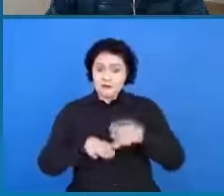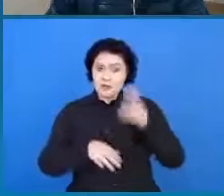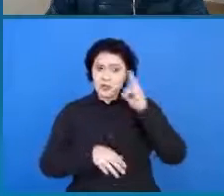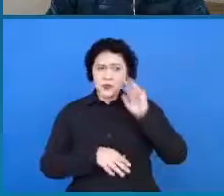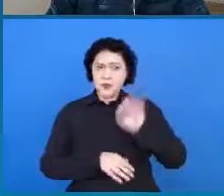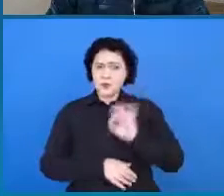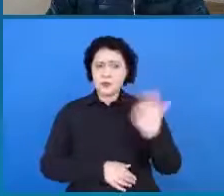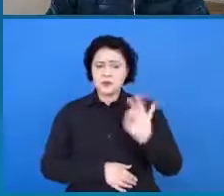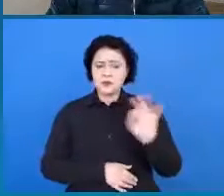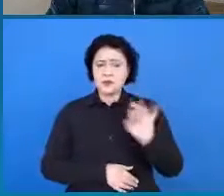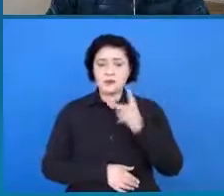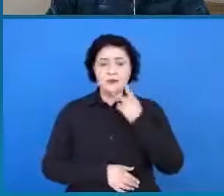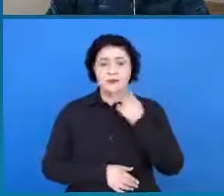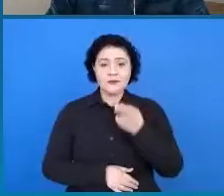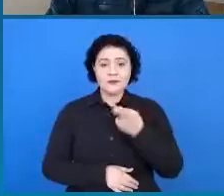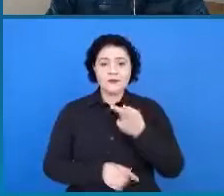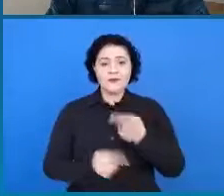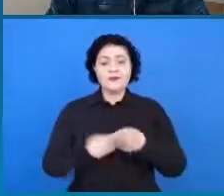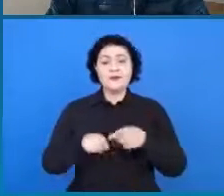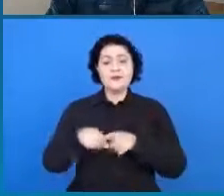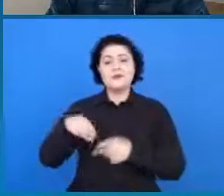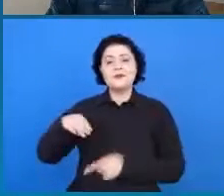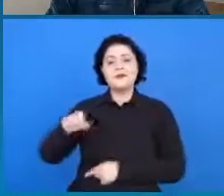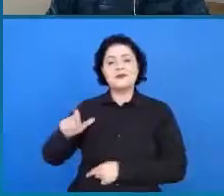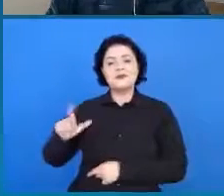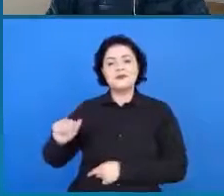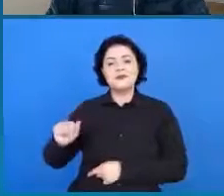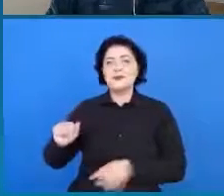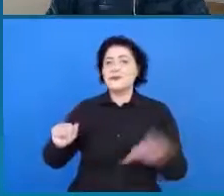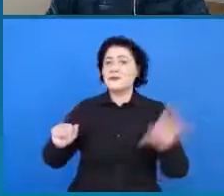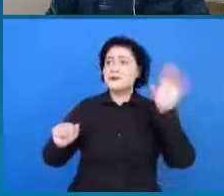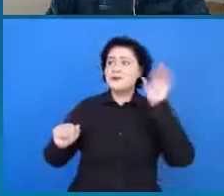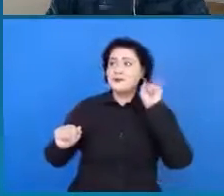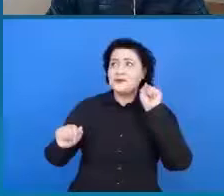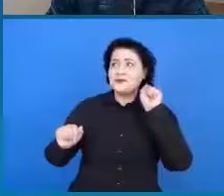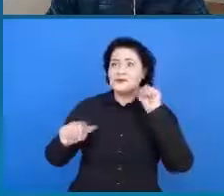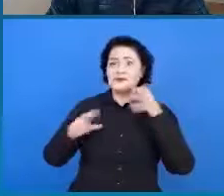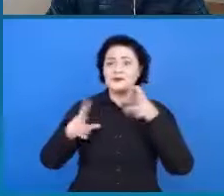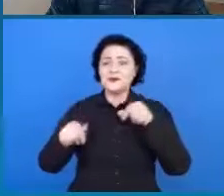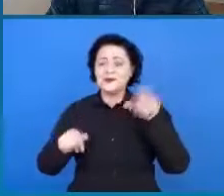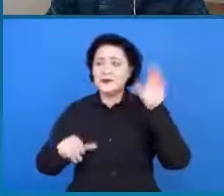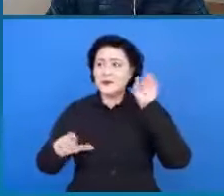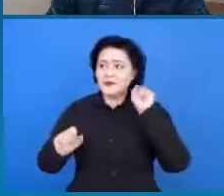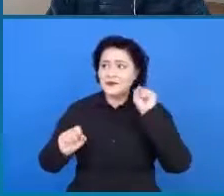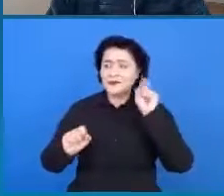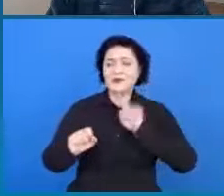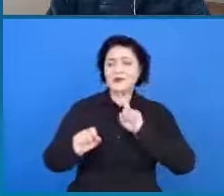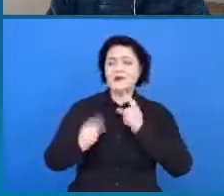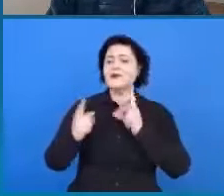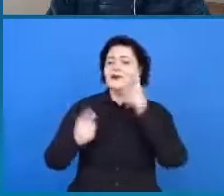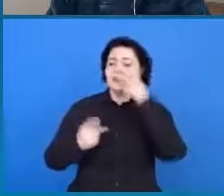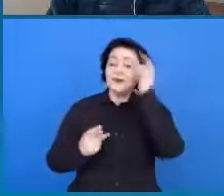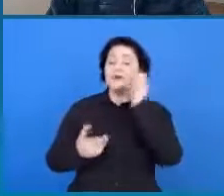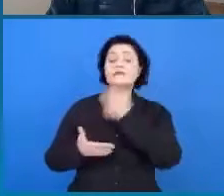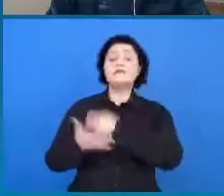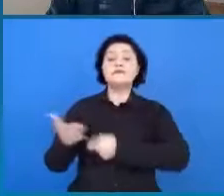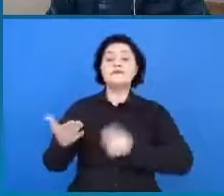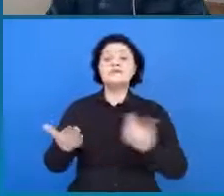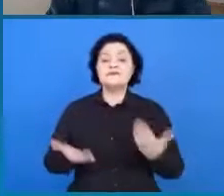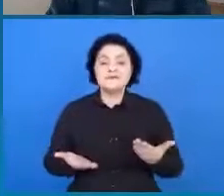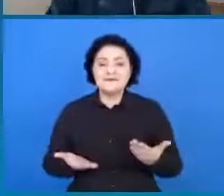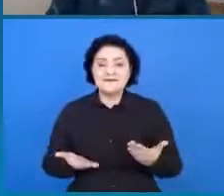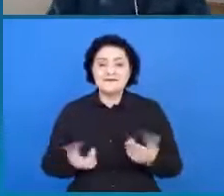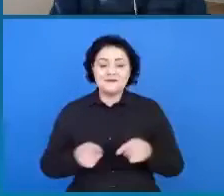do que falei como A Malena ouvindo e Andrei todos quando ouvem quem escreveu esse texto